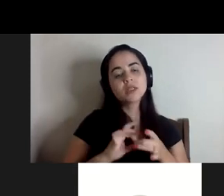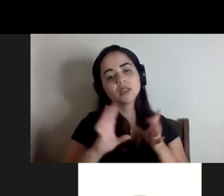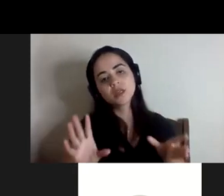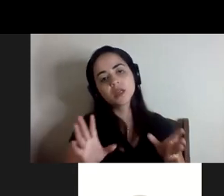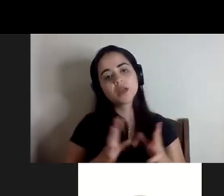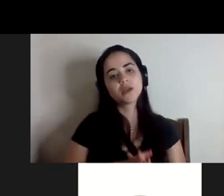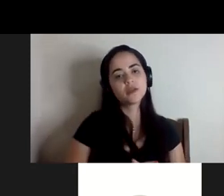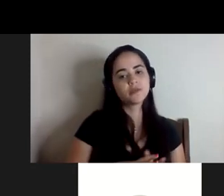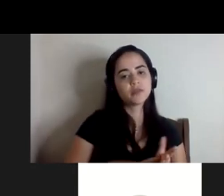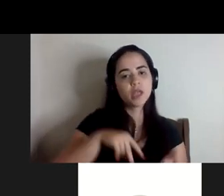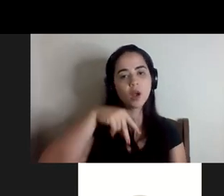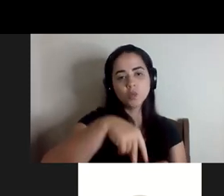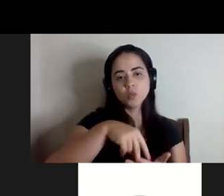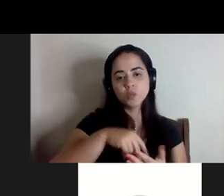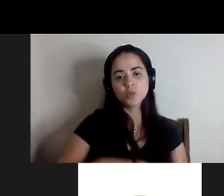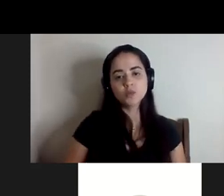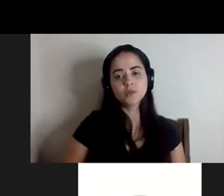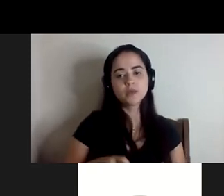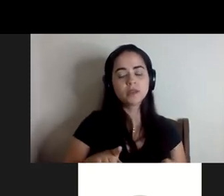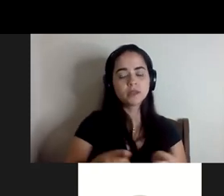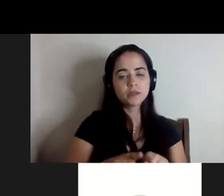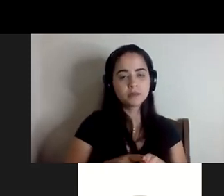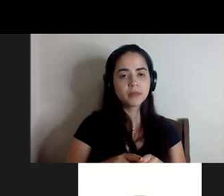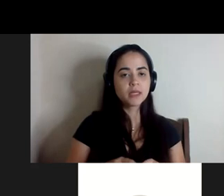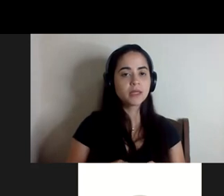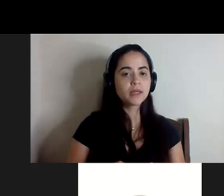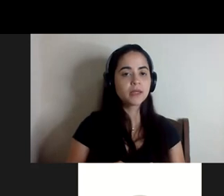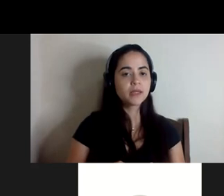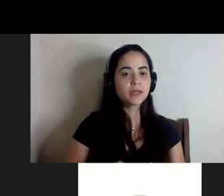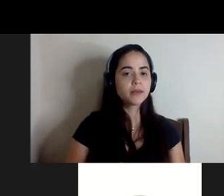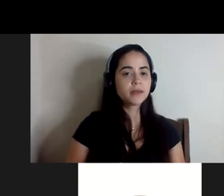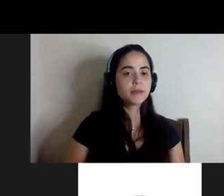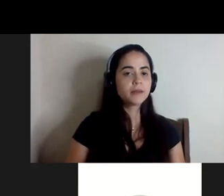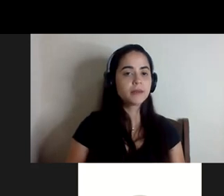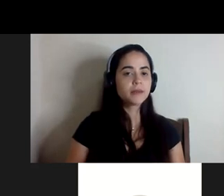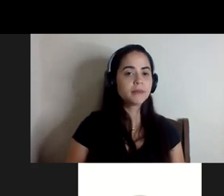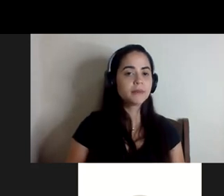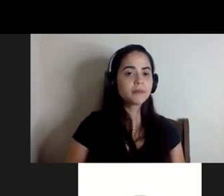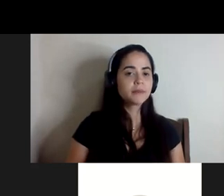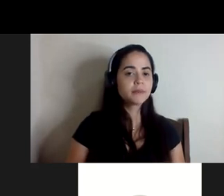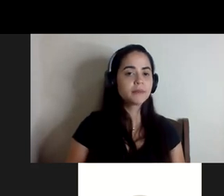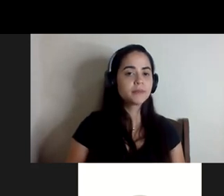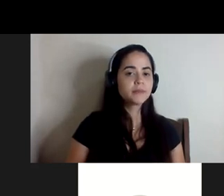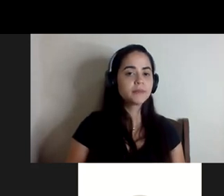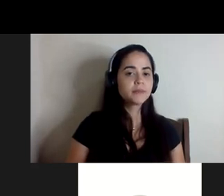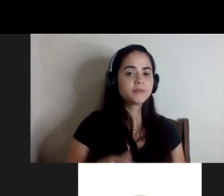autônomos, livres, e reforço a nossa instituição,